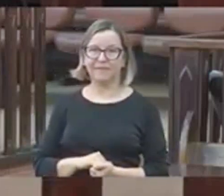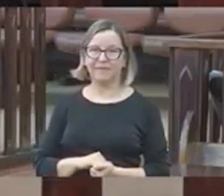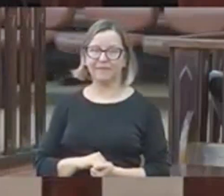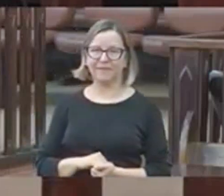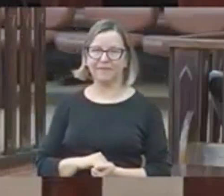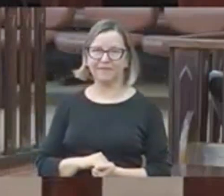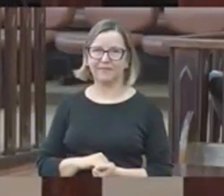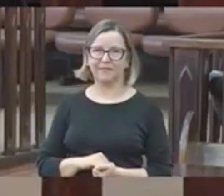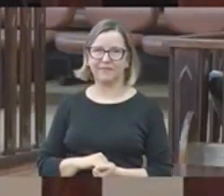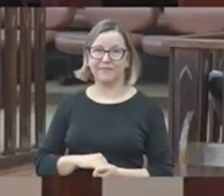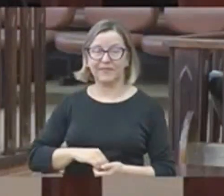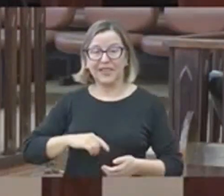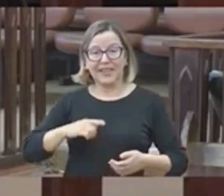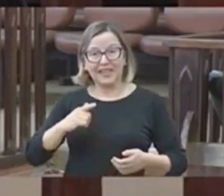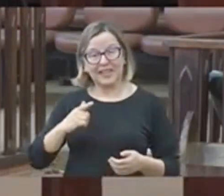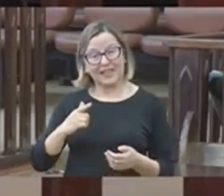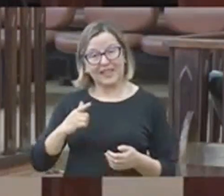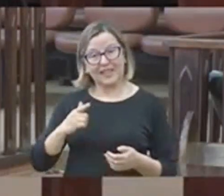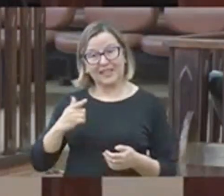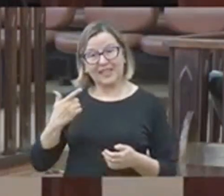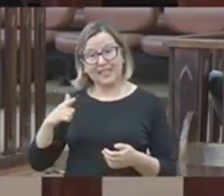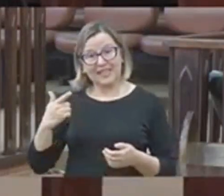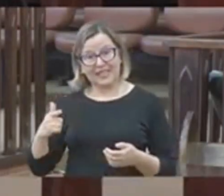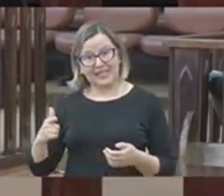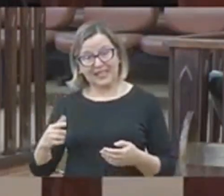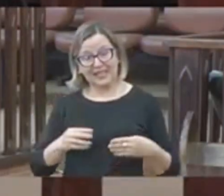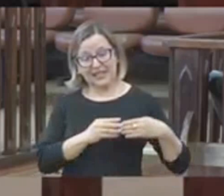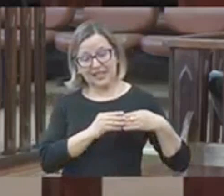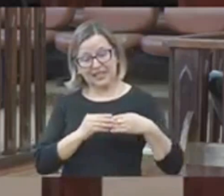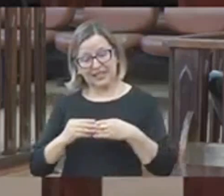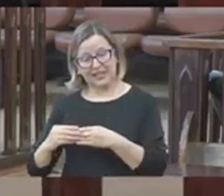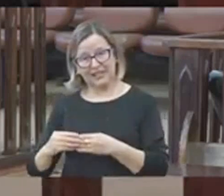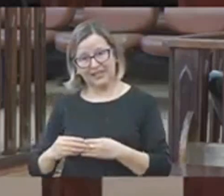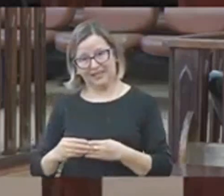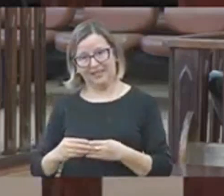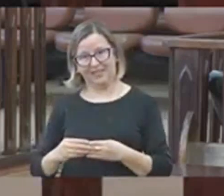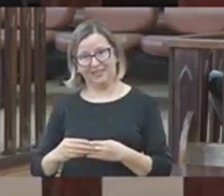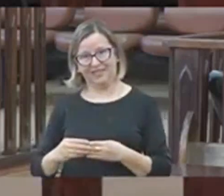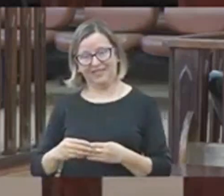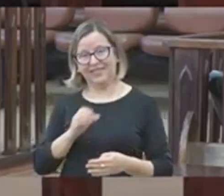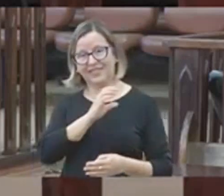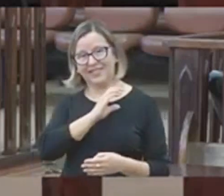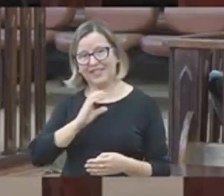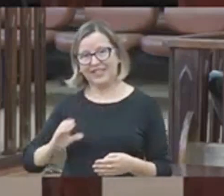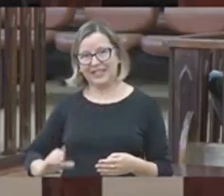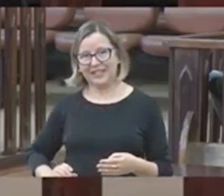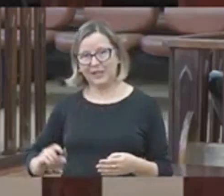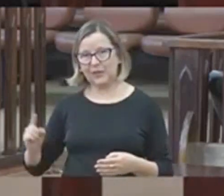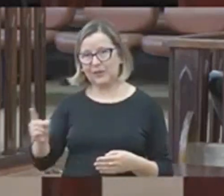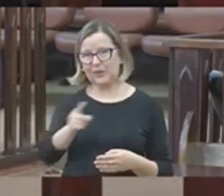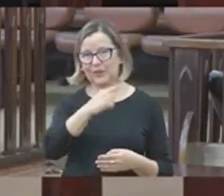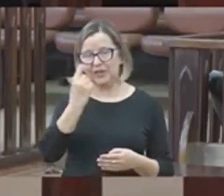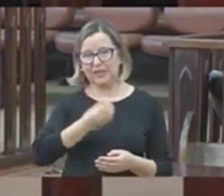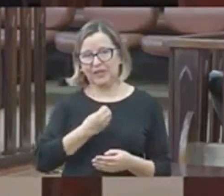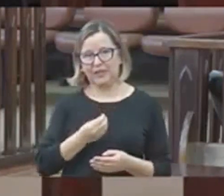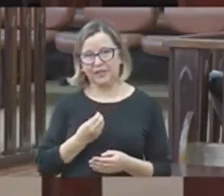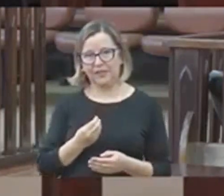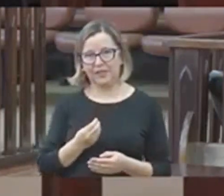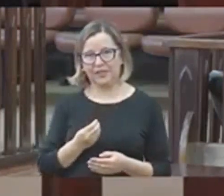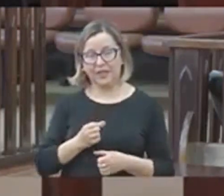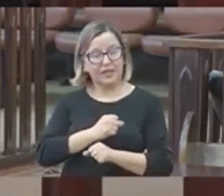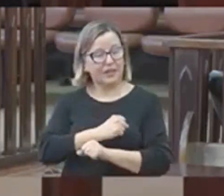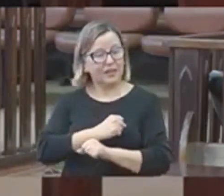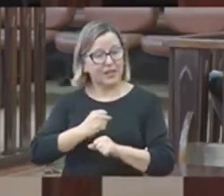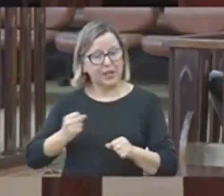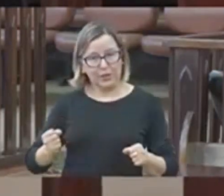Sem a direção de Cristo na vida do homem, ele não assumirá a liderança de sua casa como